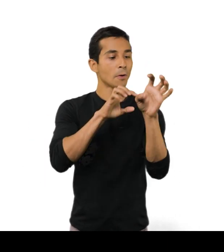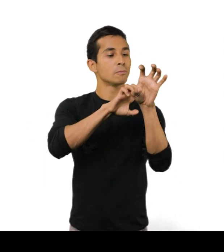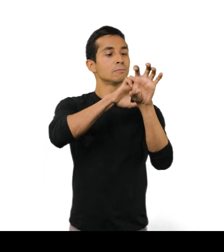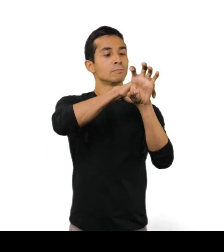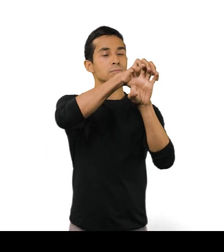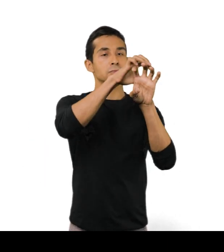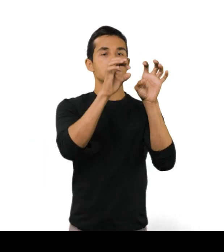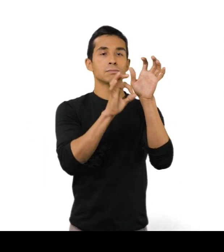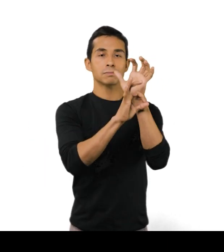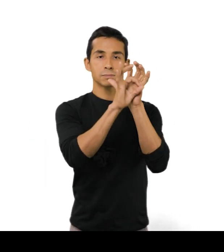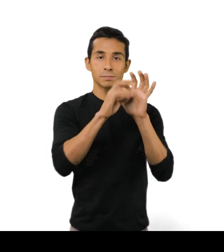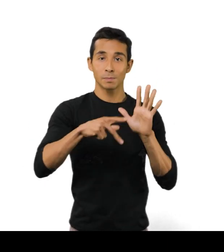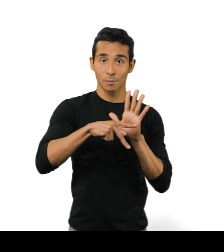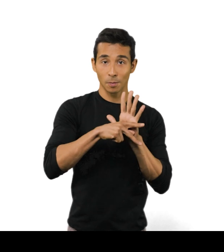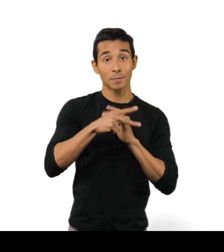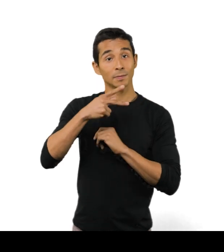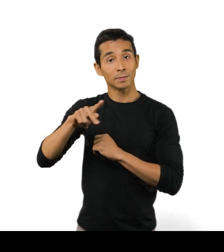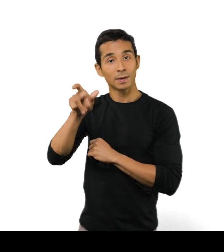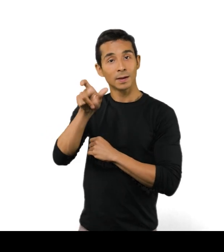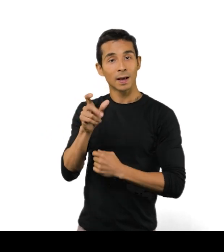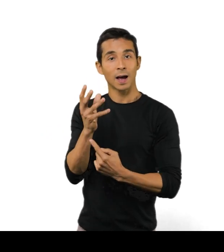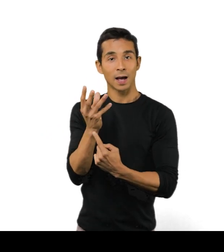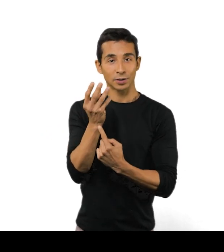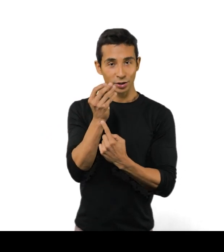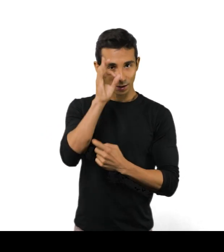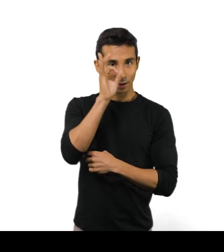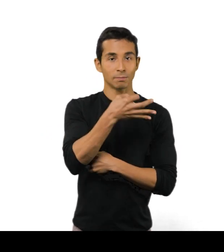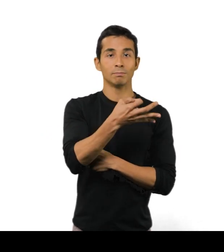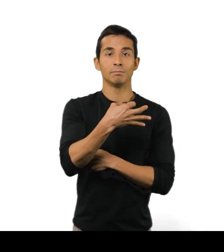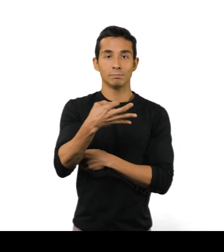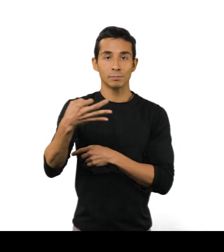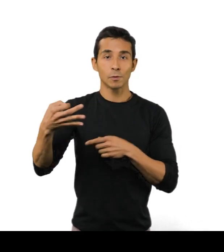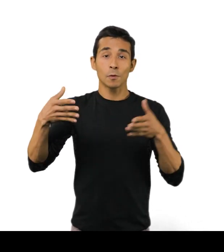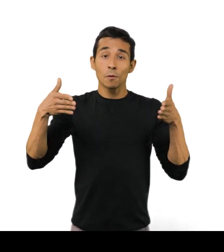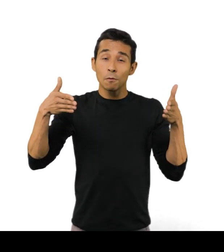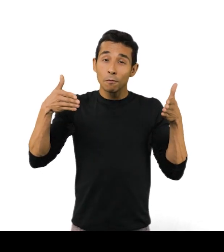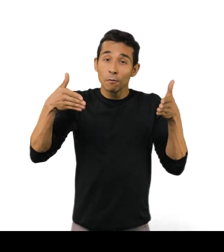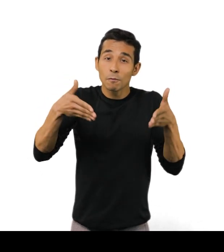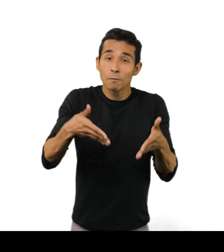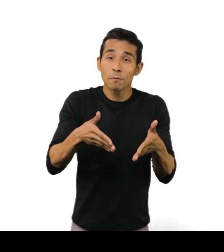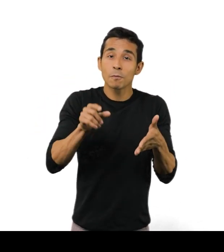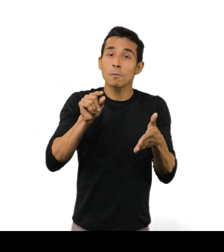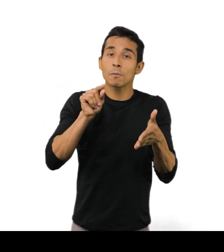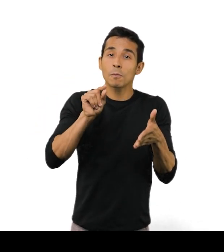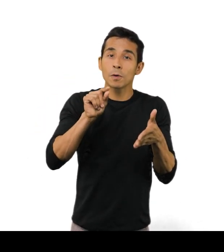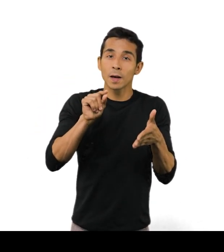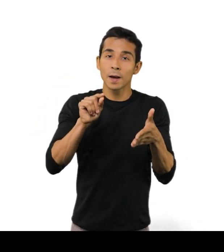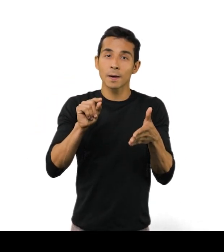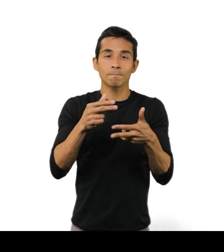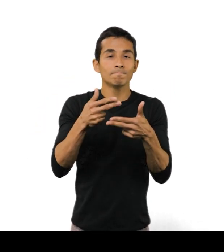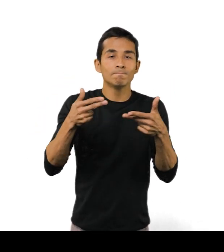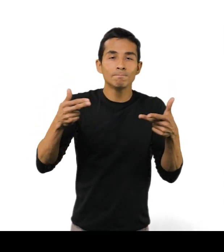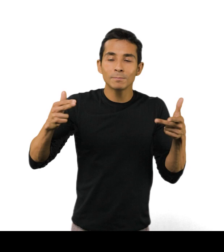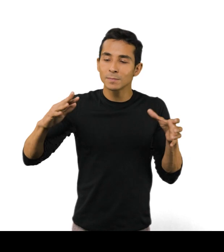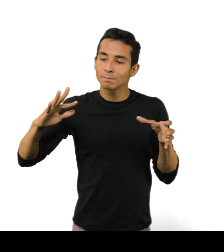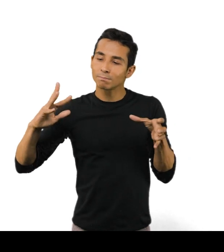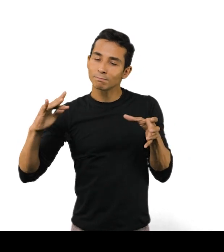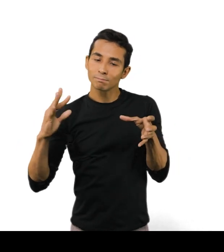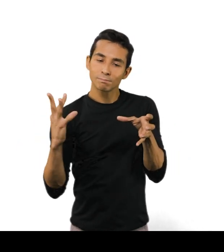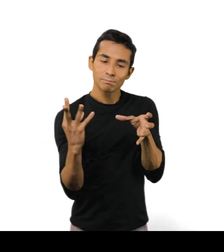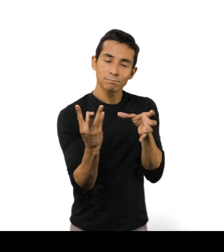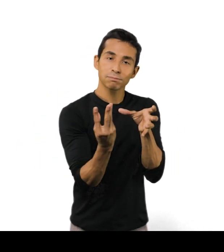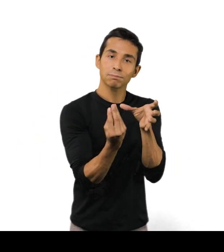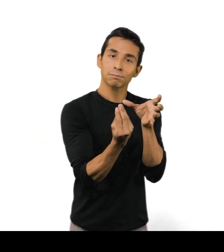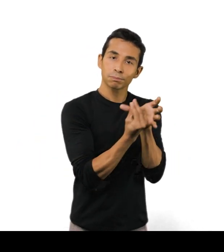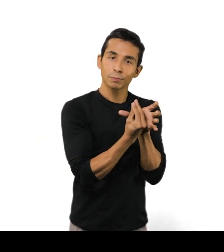monotipias sobre papel de amoreira e faz parte do trabalho do artista dedicado ao que podemos entender como um inventário